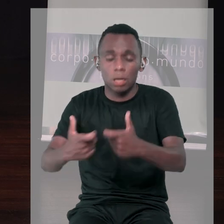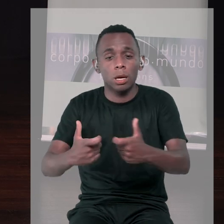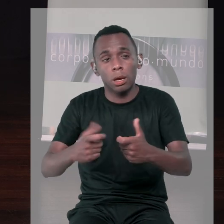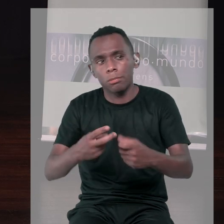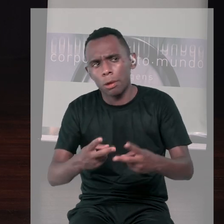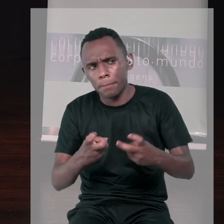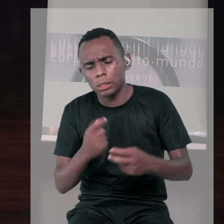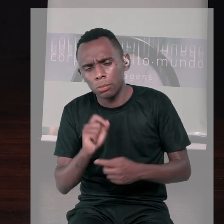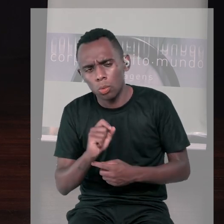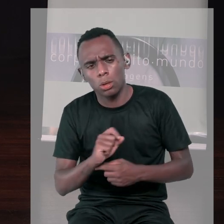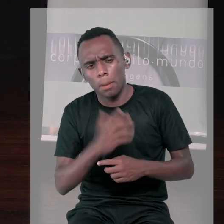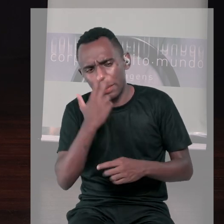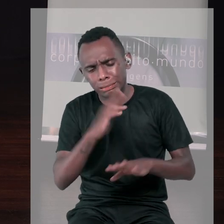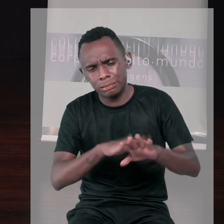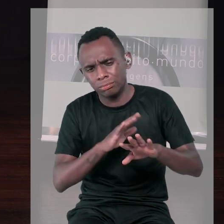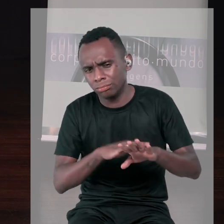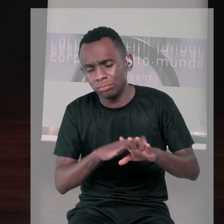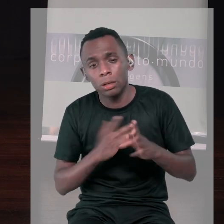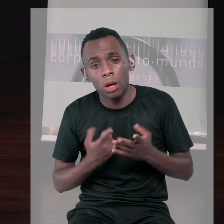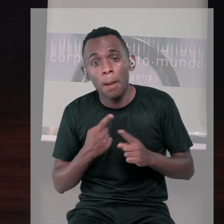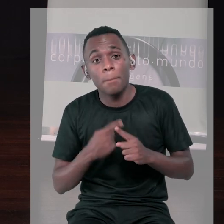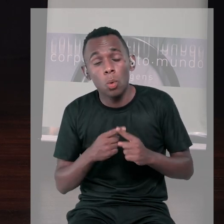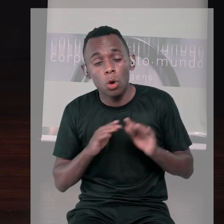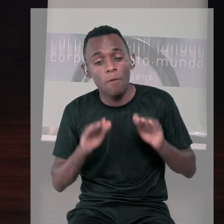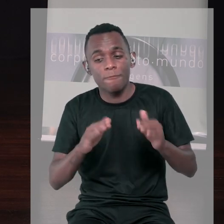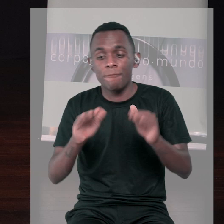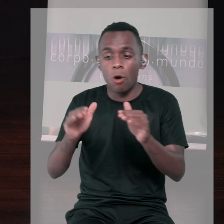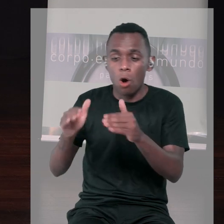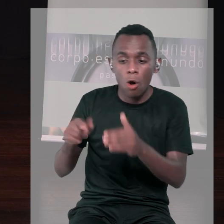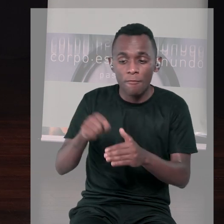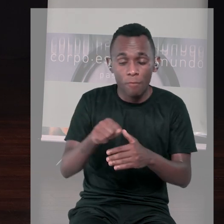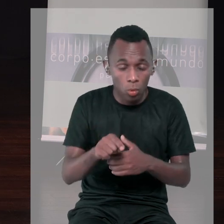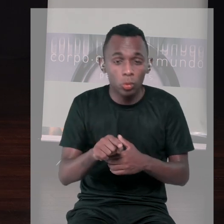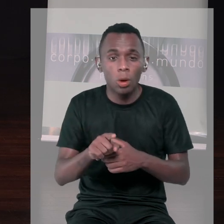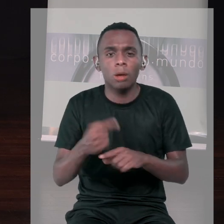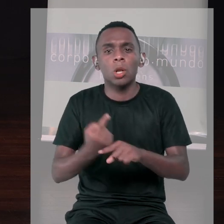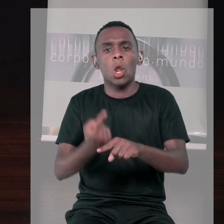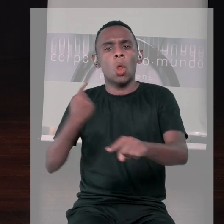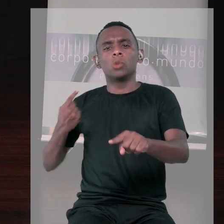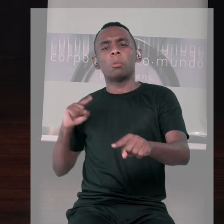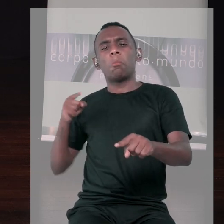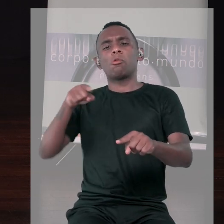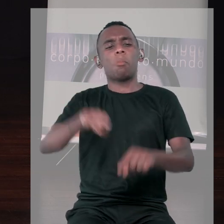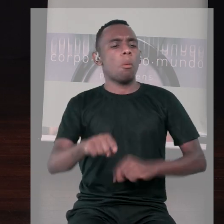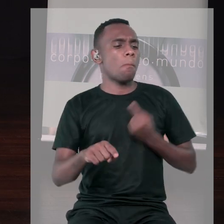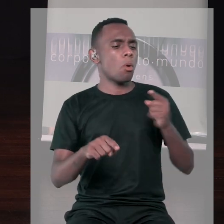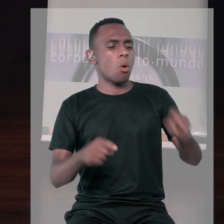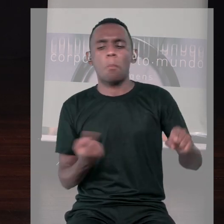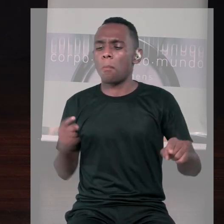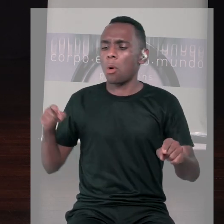abstrata, uma vez que os alvos passaram a ser atingidos à distância. As mortes dos civis passaram a ser vistas como